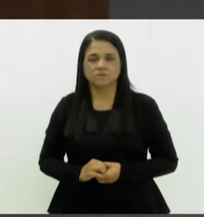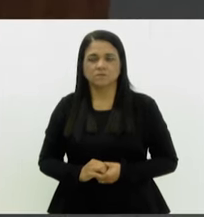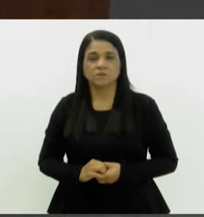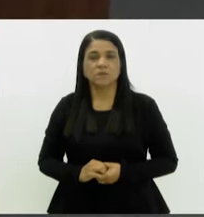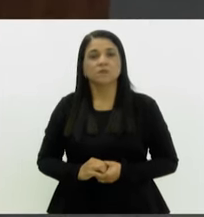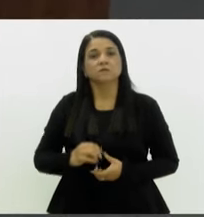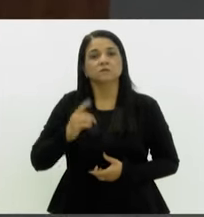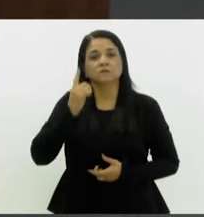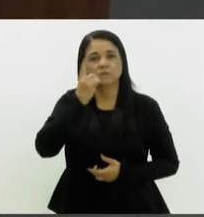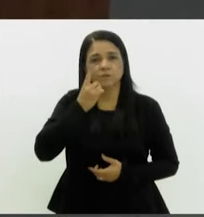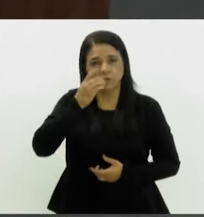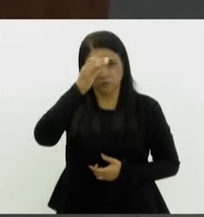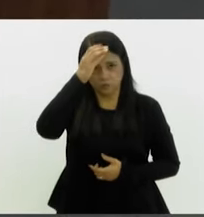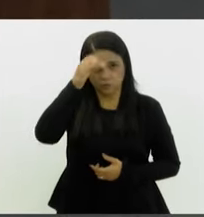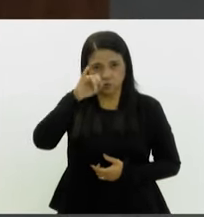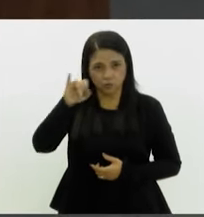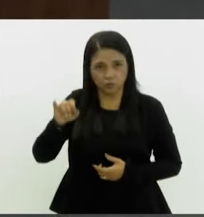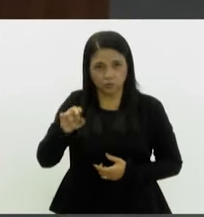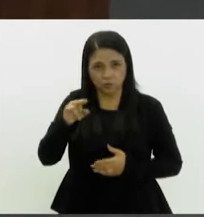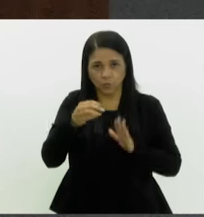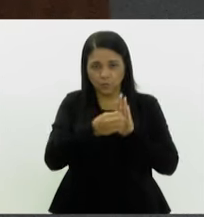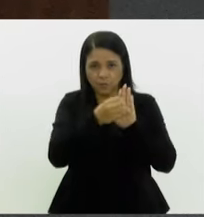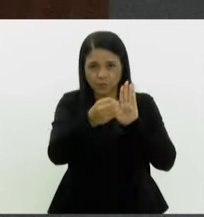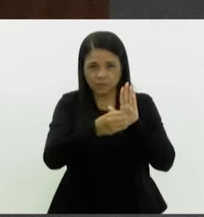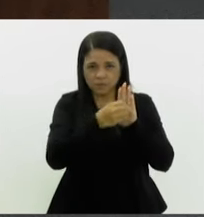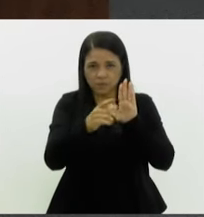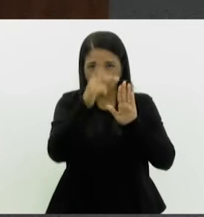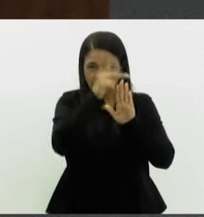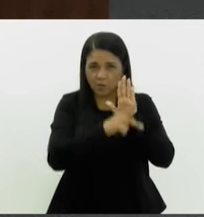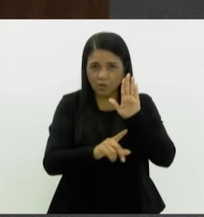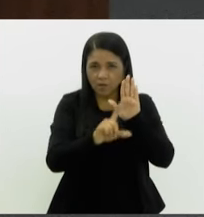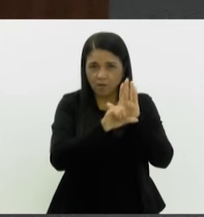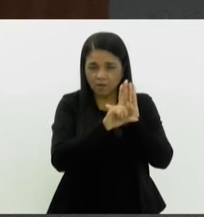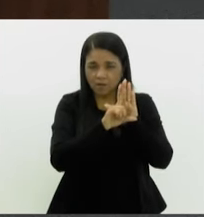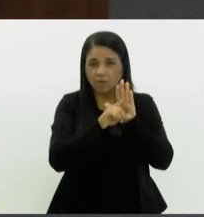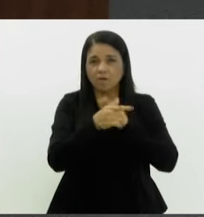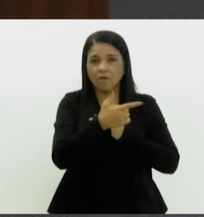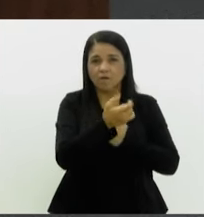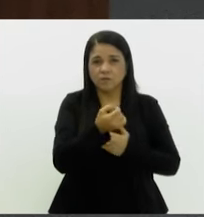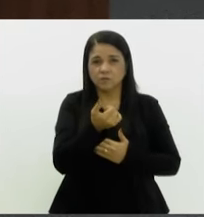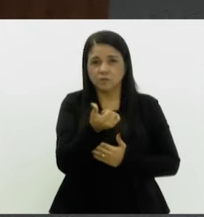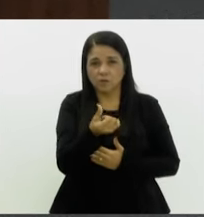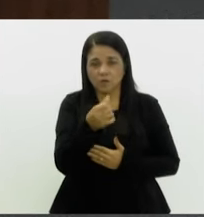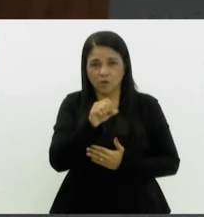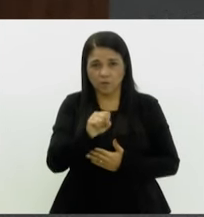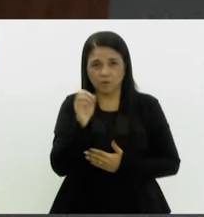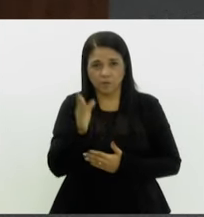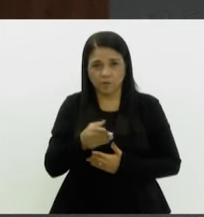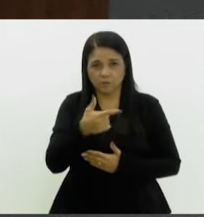Deputada Tia Ju, parecer ao projeto de lei 2068 de 23,